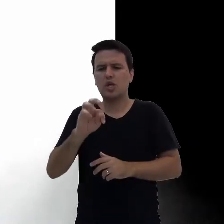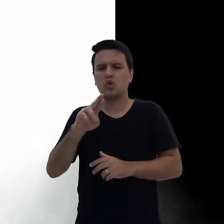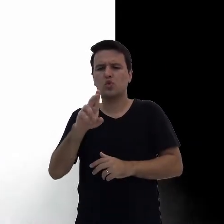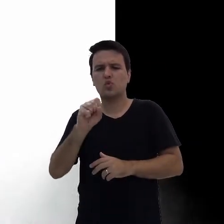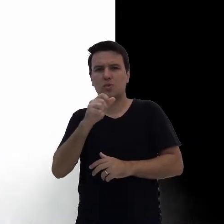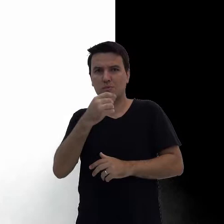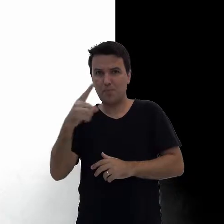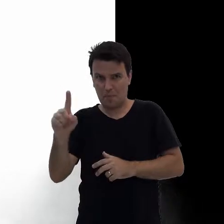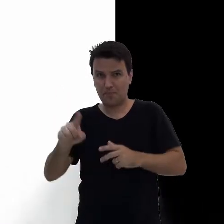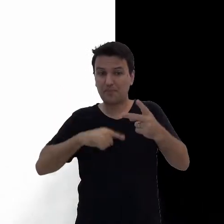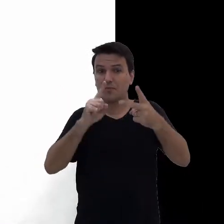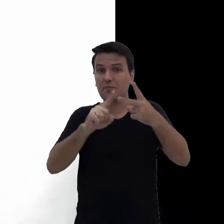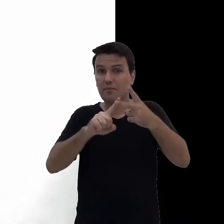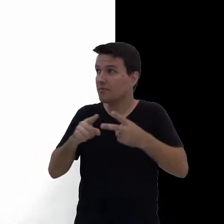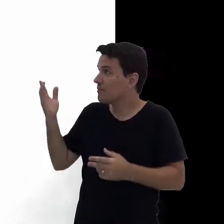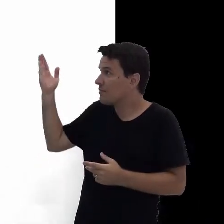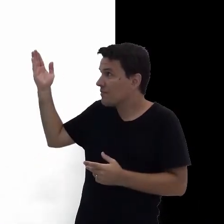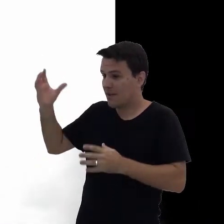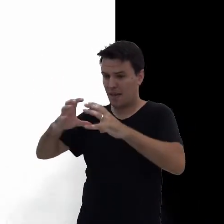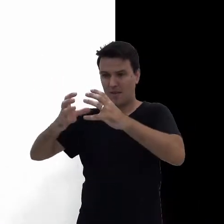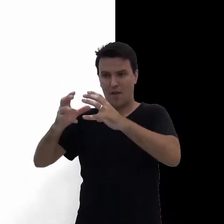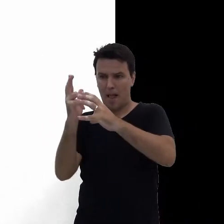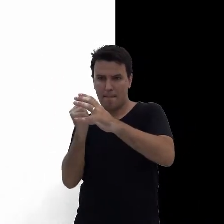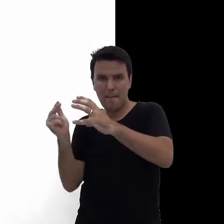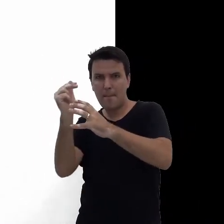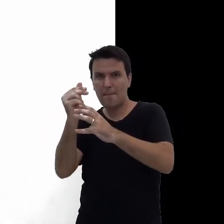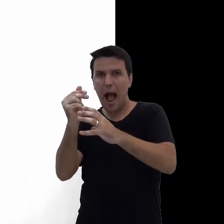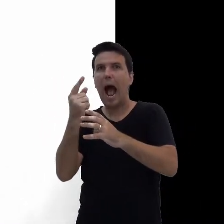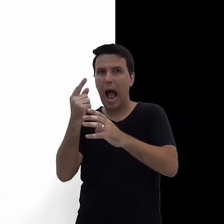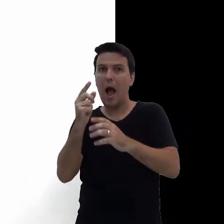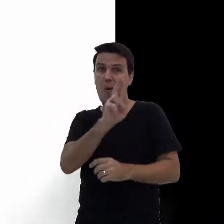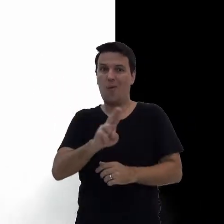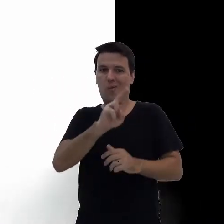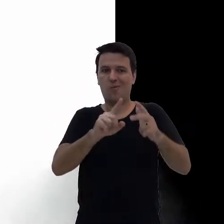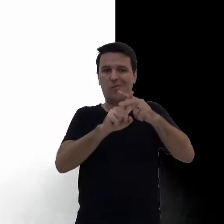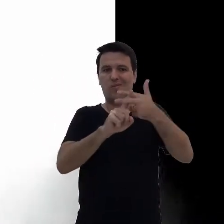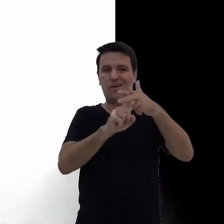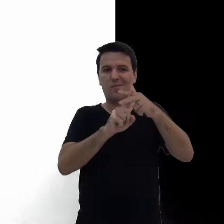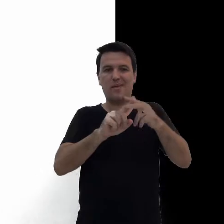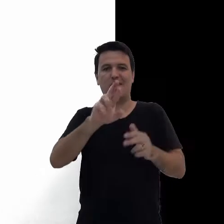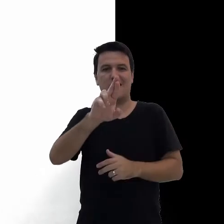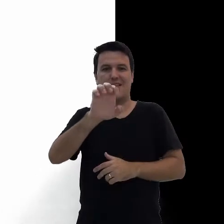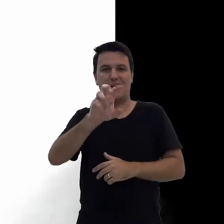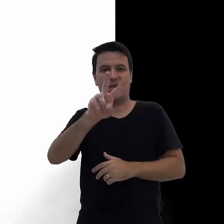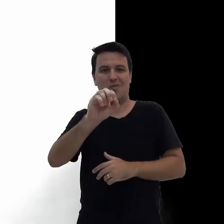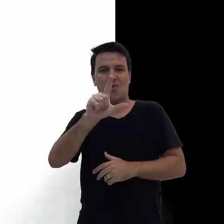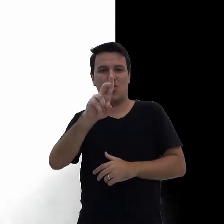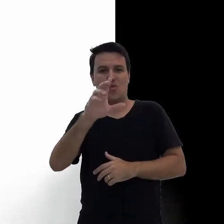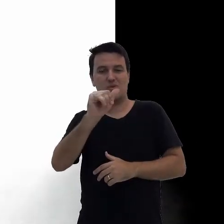Depois, nós vamos desenhar uma esfera que vai ilustrar o uso da ferramenta de modelagem revolução.